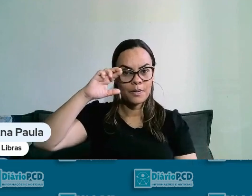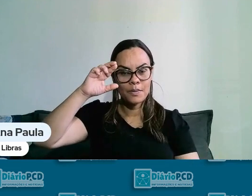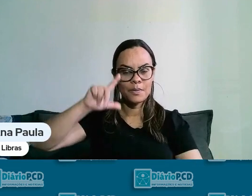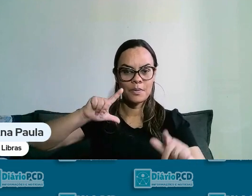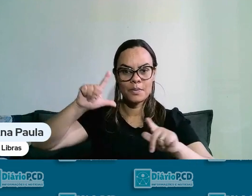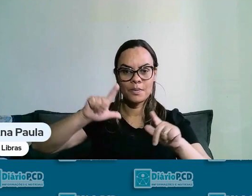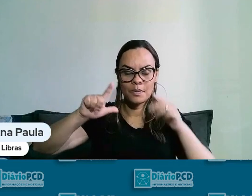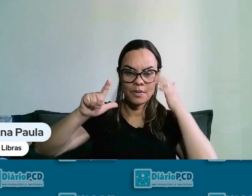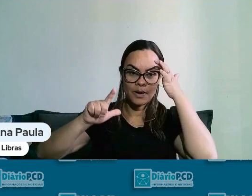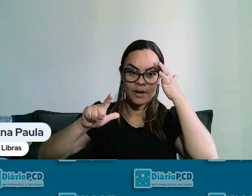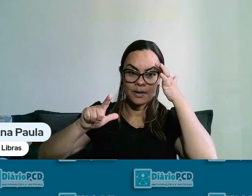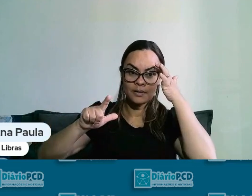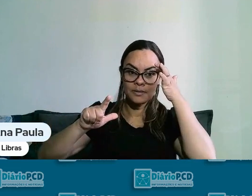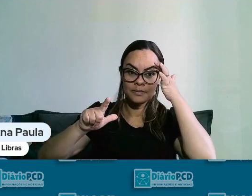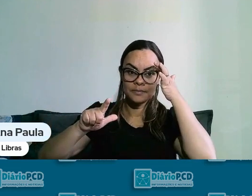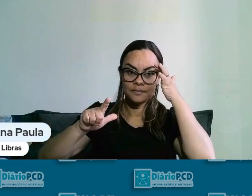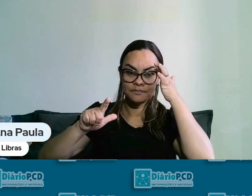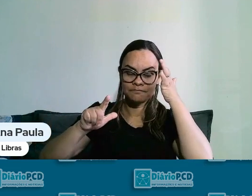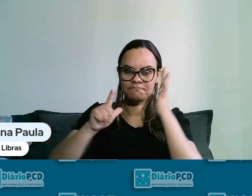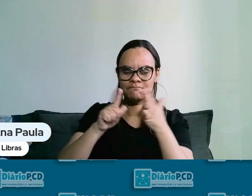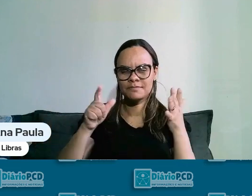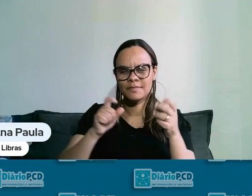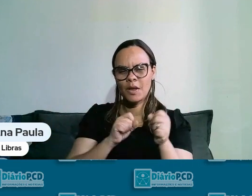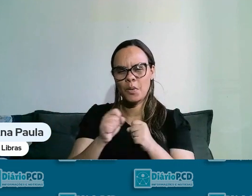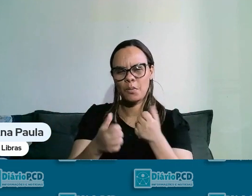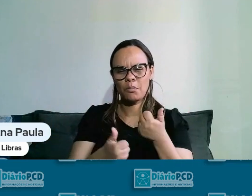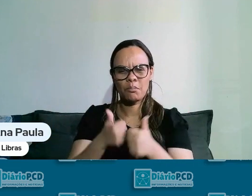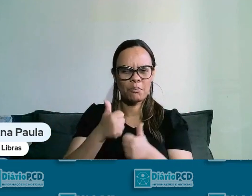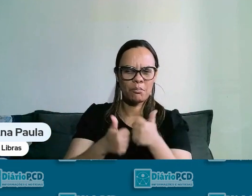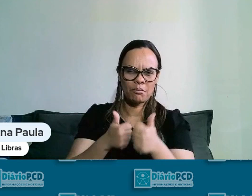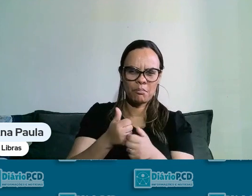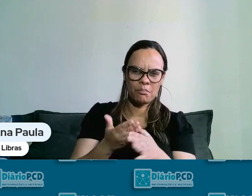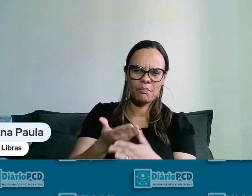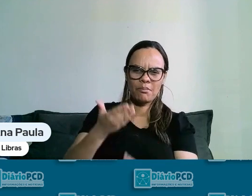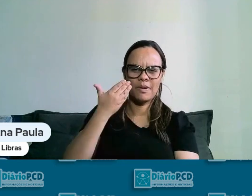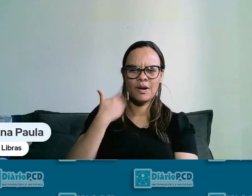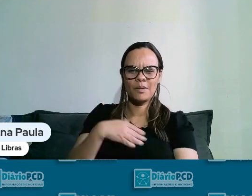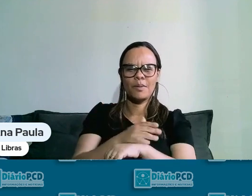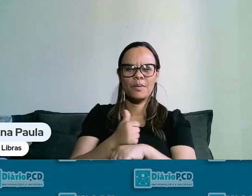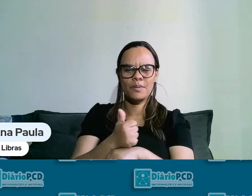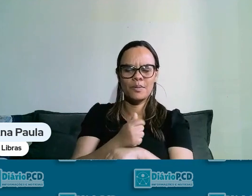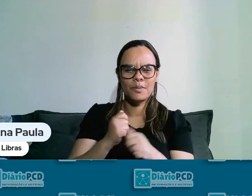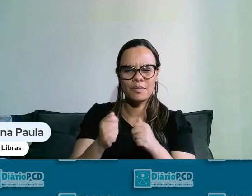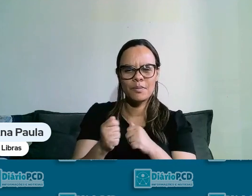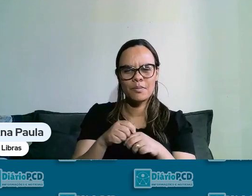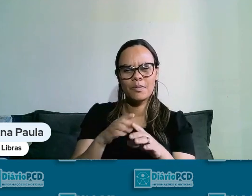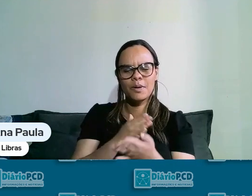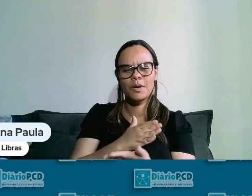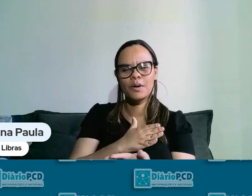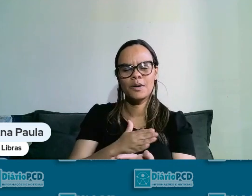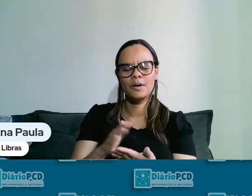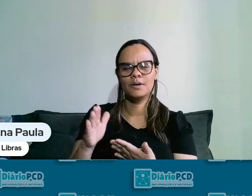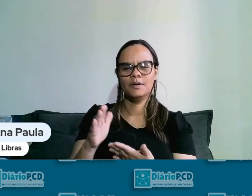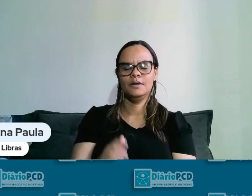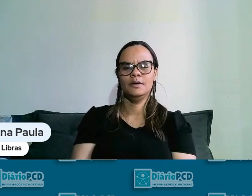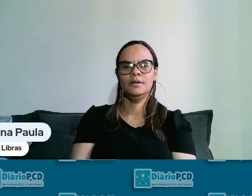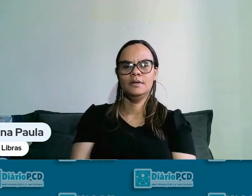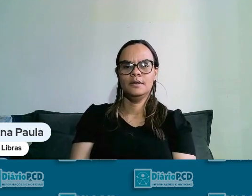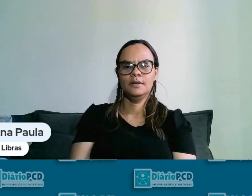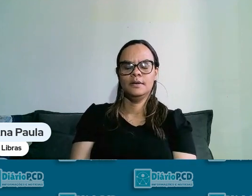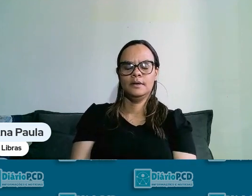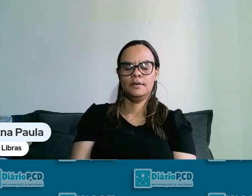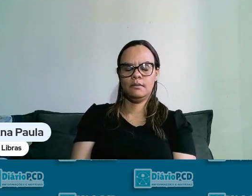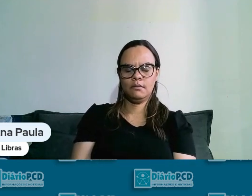Silva já foi locutor esportivo, já foi repórter de campo, começou a carreira dele